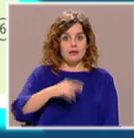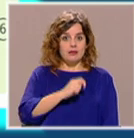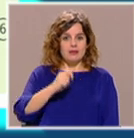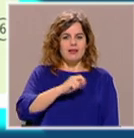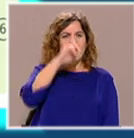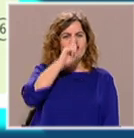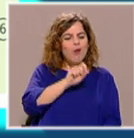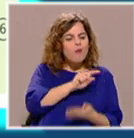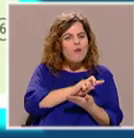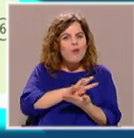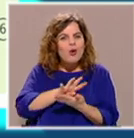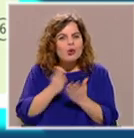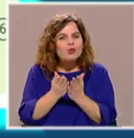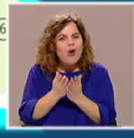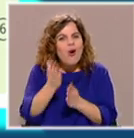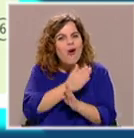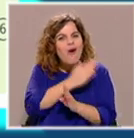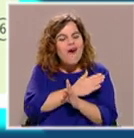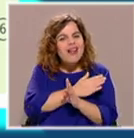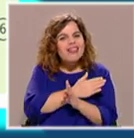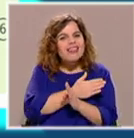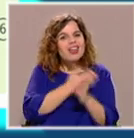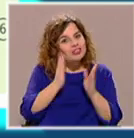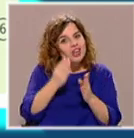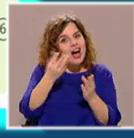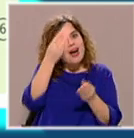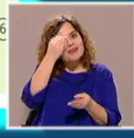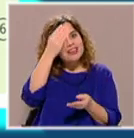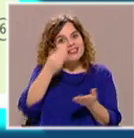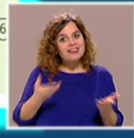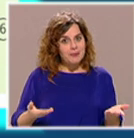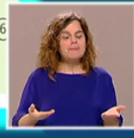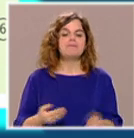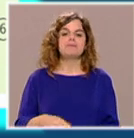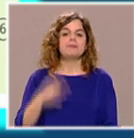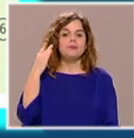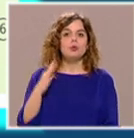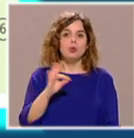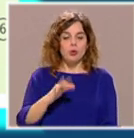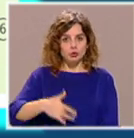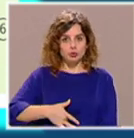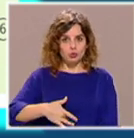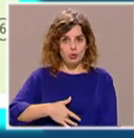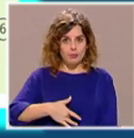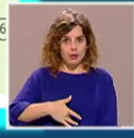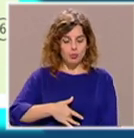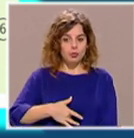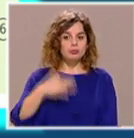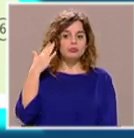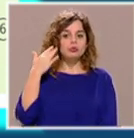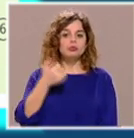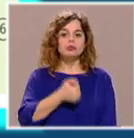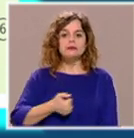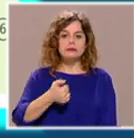estudaram este conjunto do sistema digestivo e os órgãos. No número 4 temos o estômago. No número